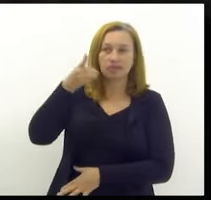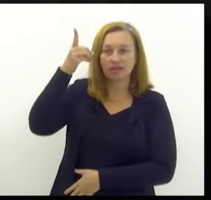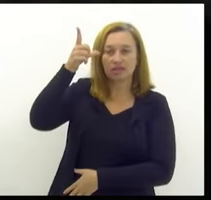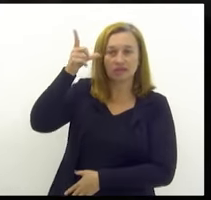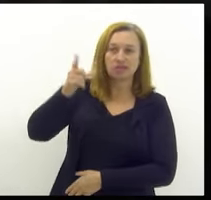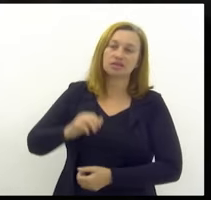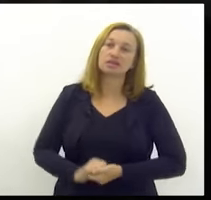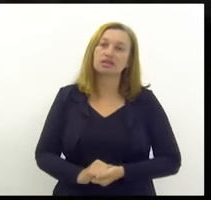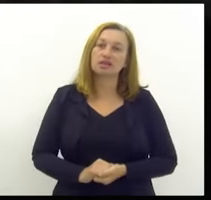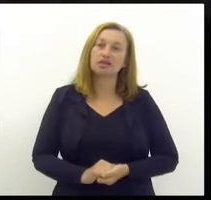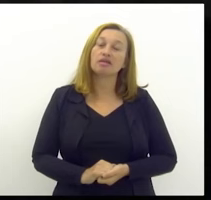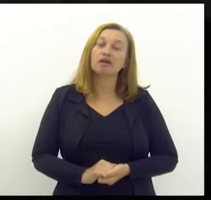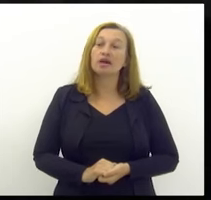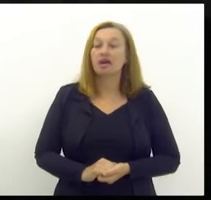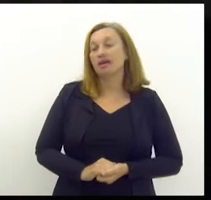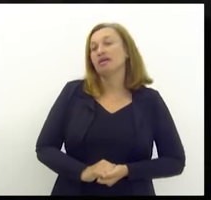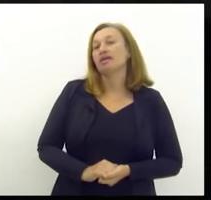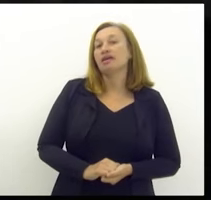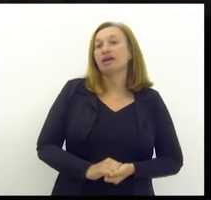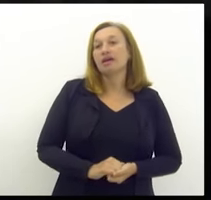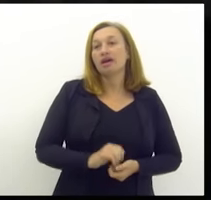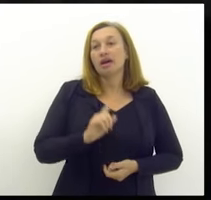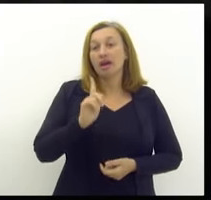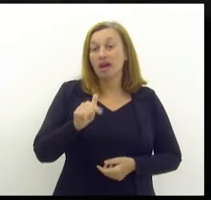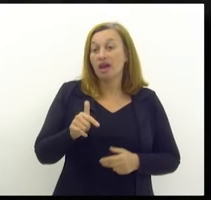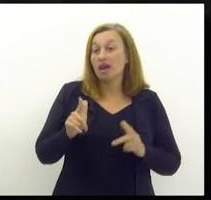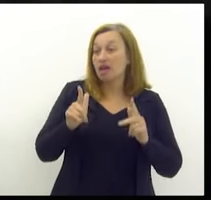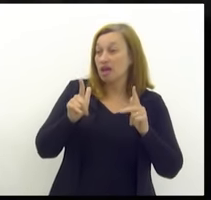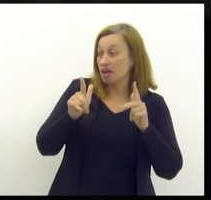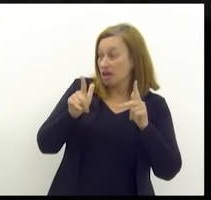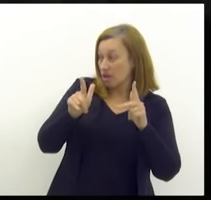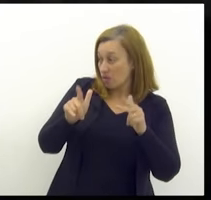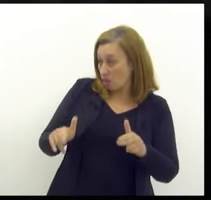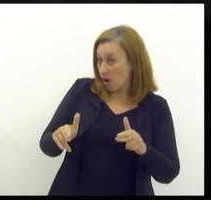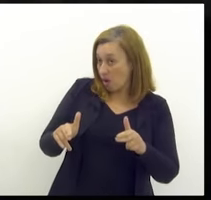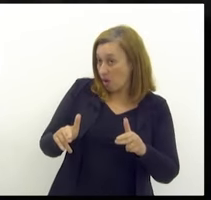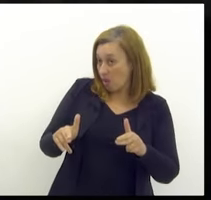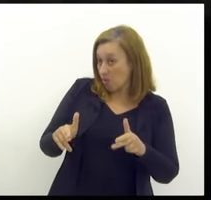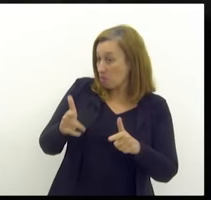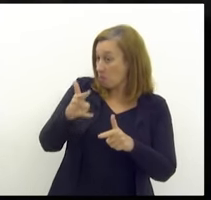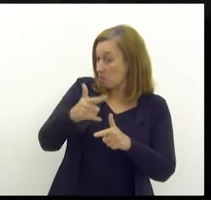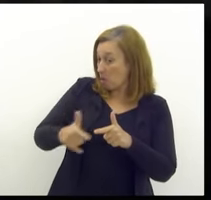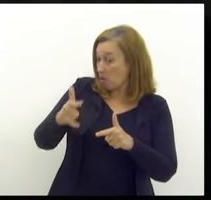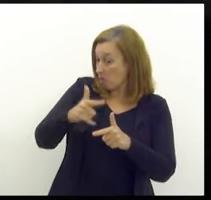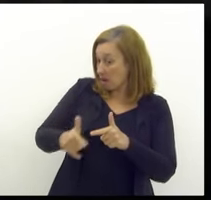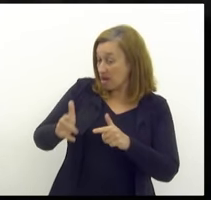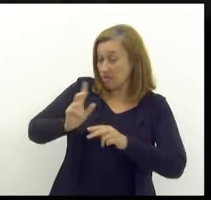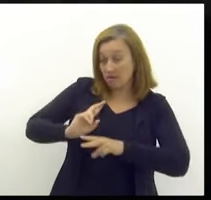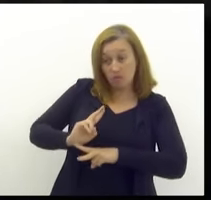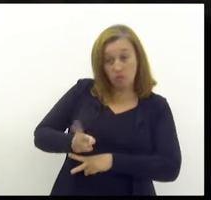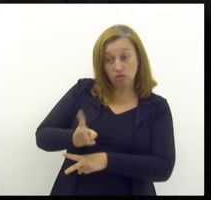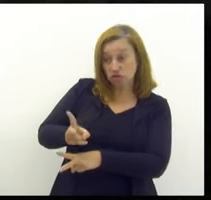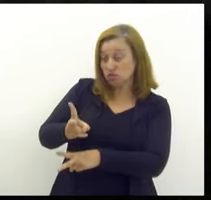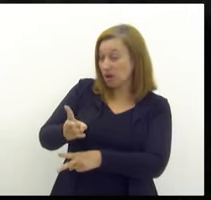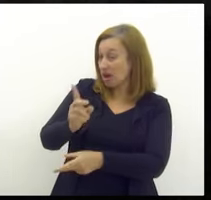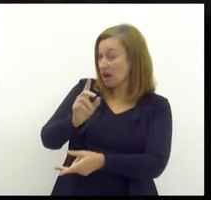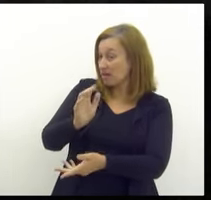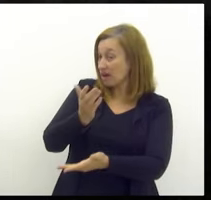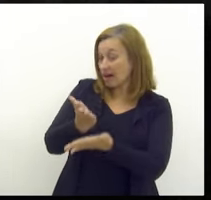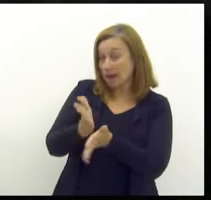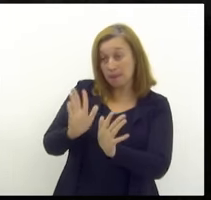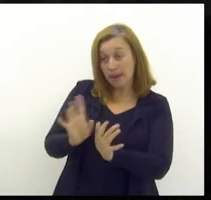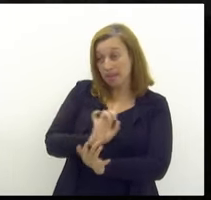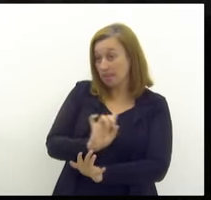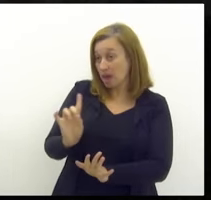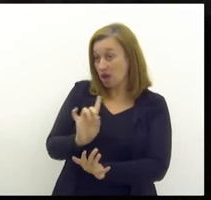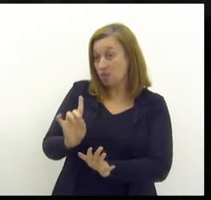vovó viu a uva e se tem esse saldo no fundo é porque os gestores ou